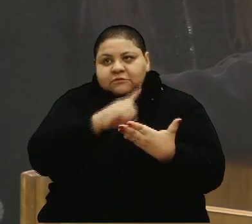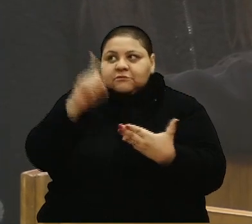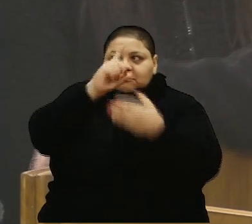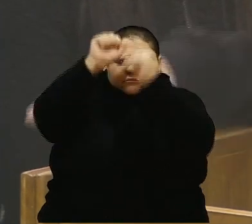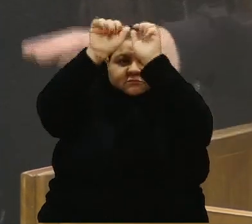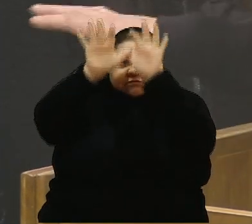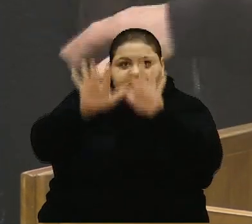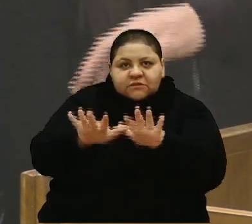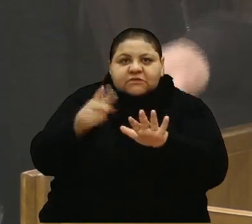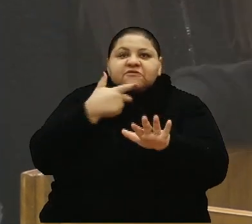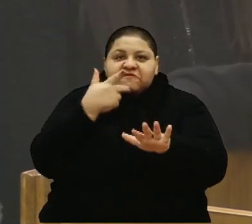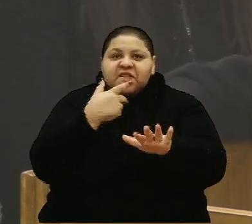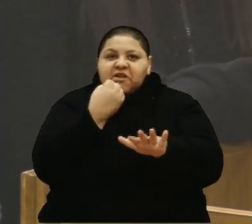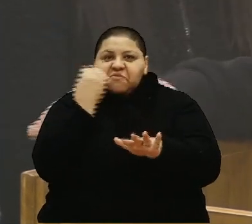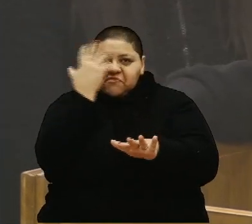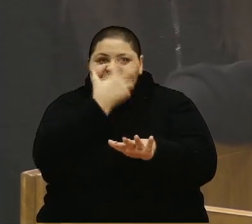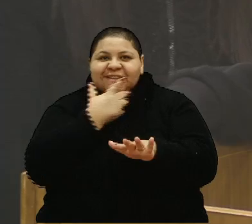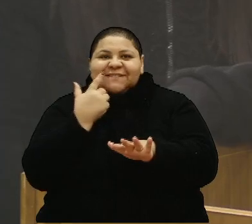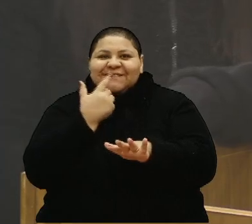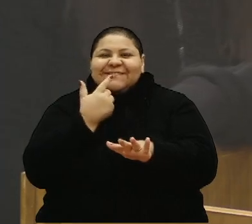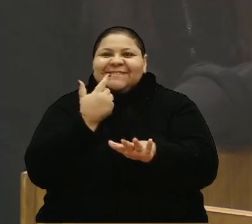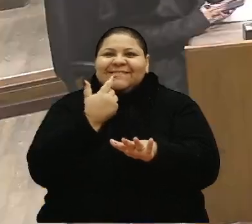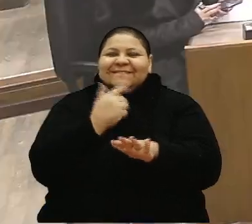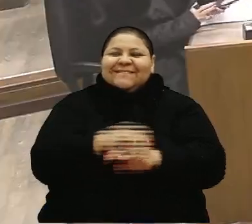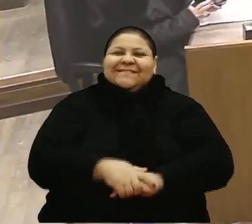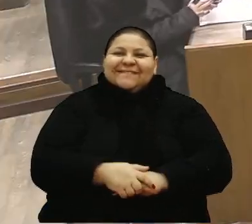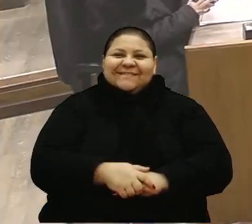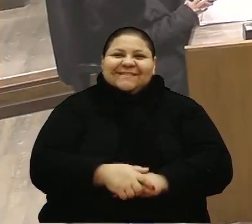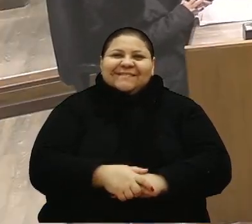abençoe. Falaram bonito as crianças, né? Tá bom.